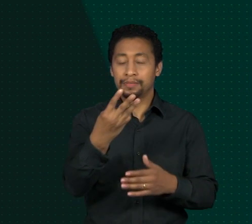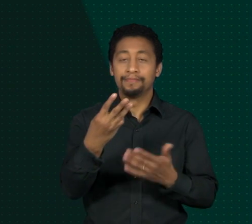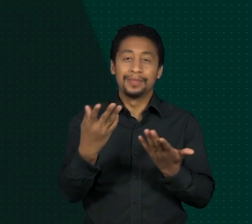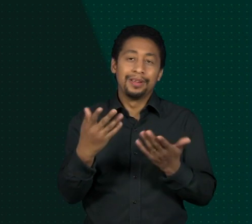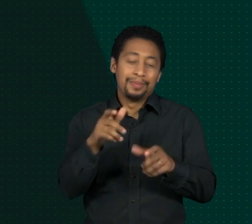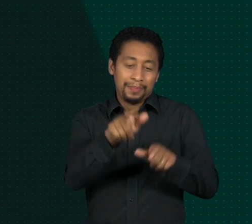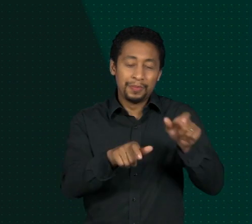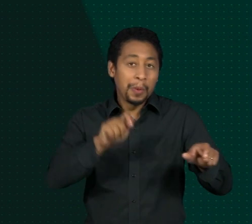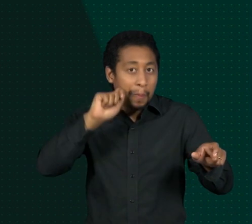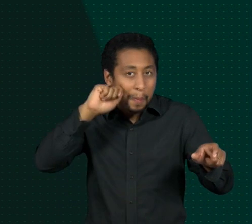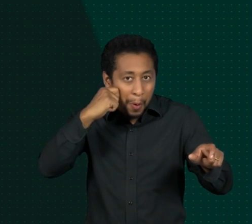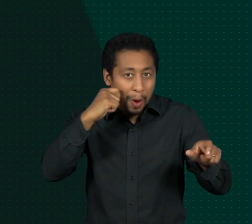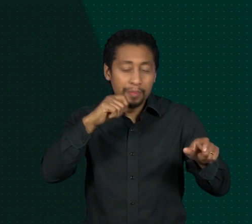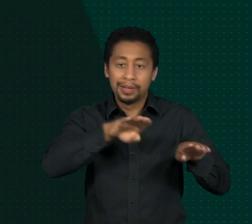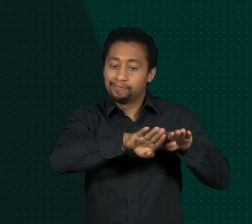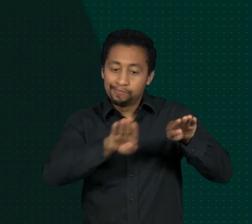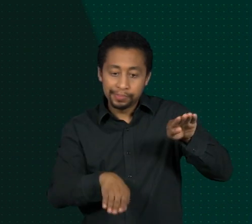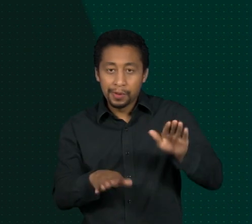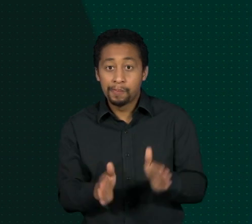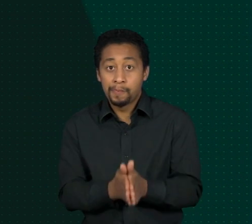abaixo da linha de pobreza é de